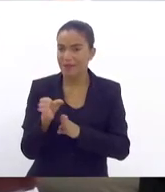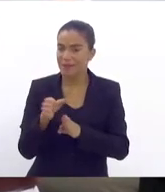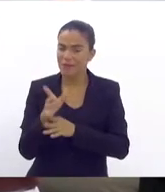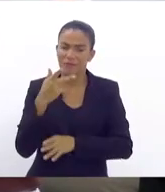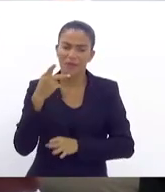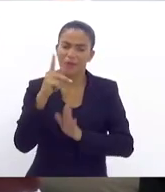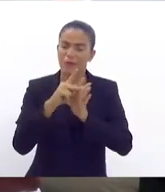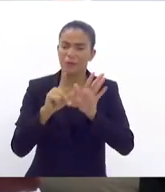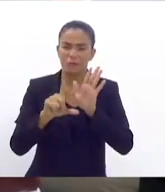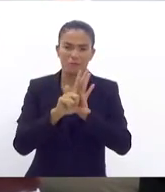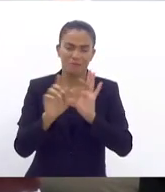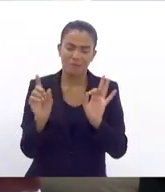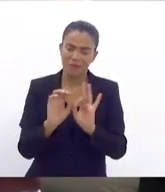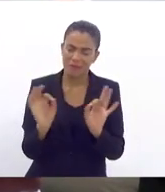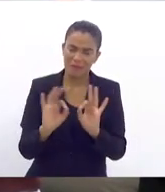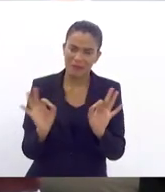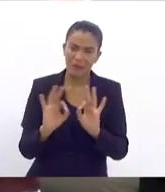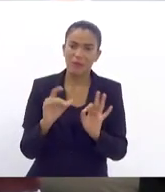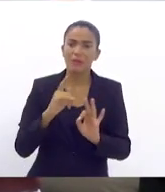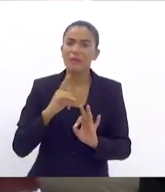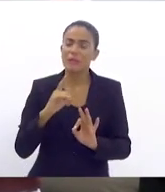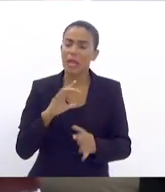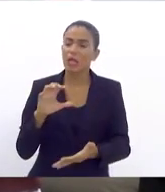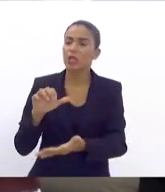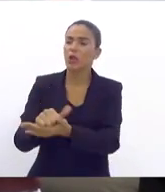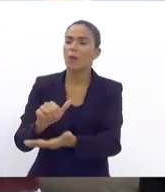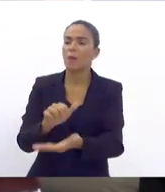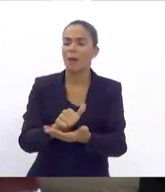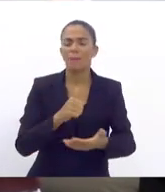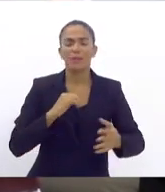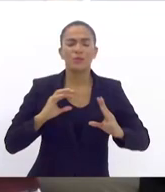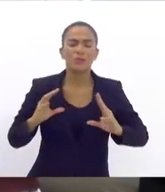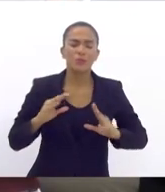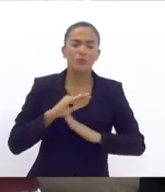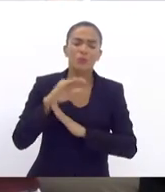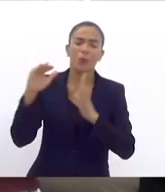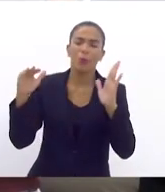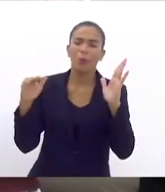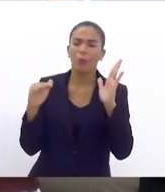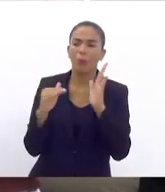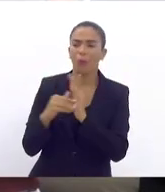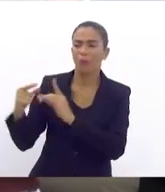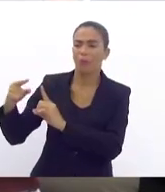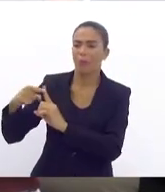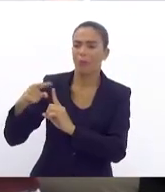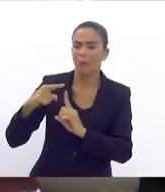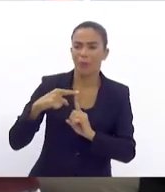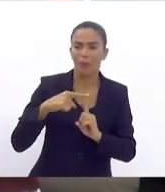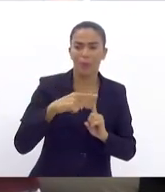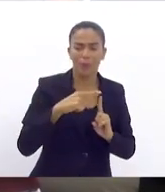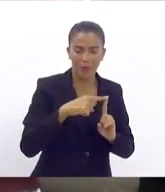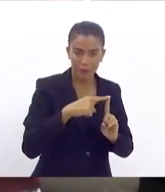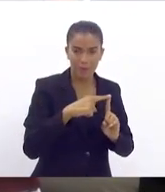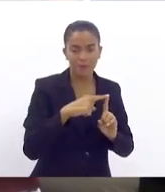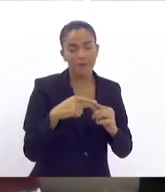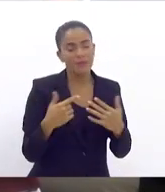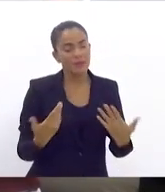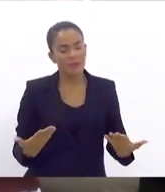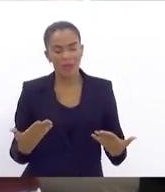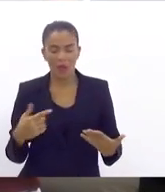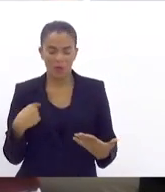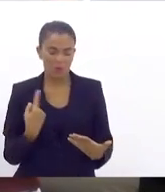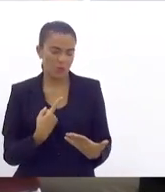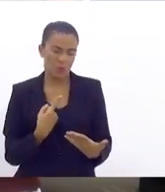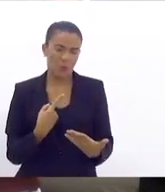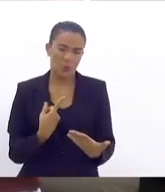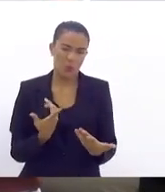especificamente, porque tem tombamentos de todas as possibilidades, etc, etc. Então, eu acho que a gente não